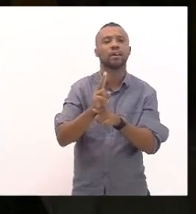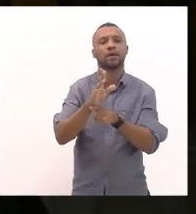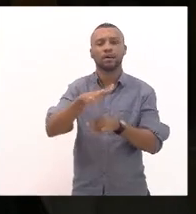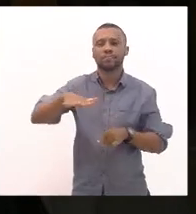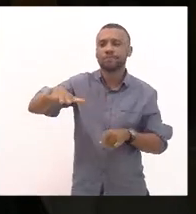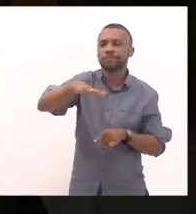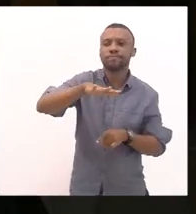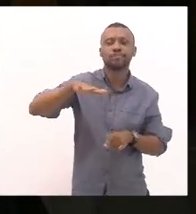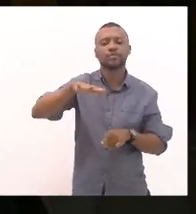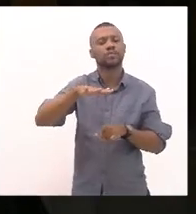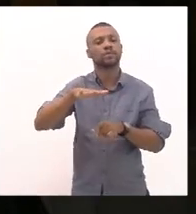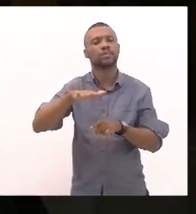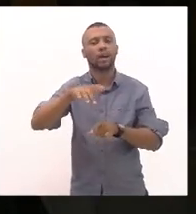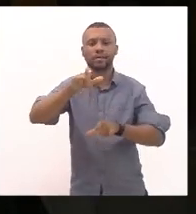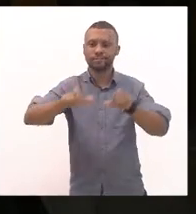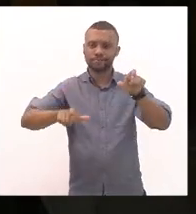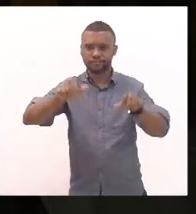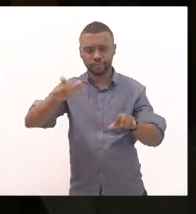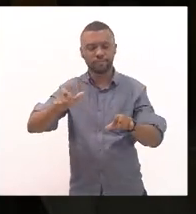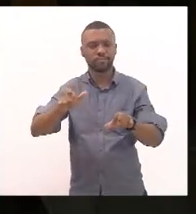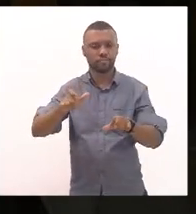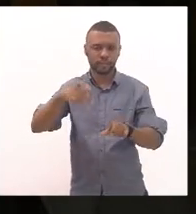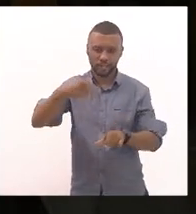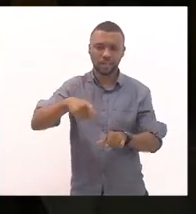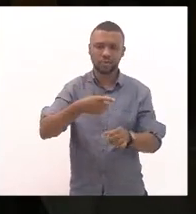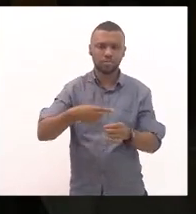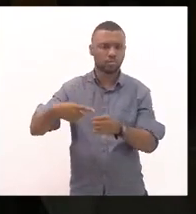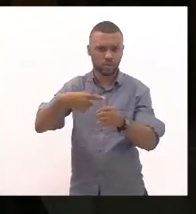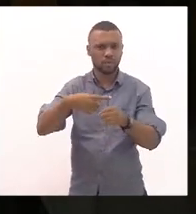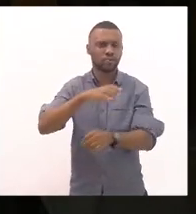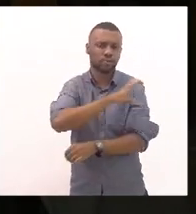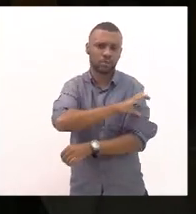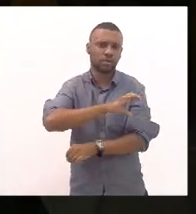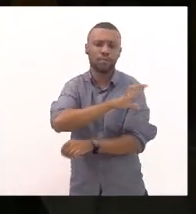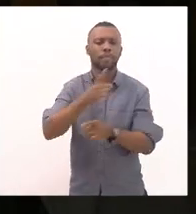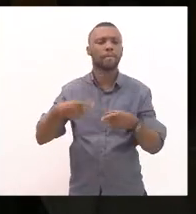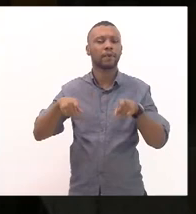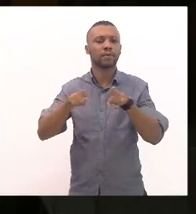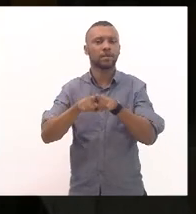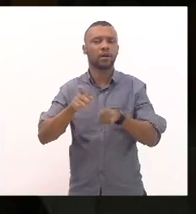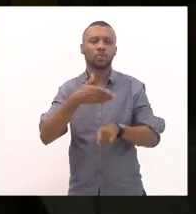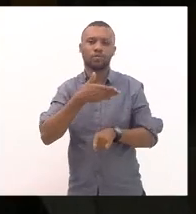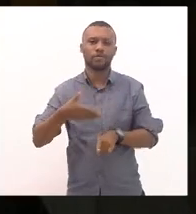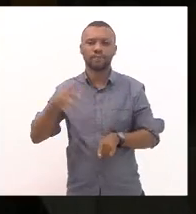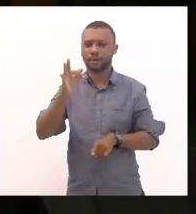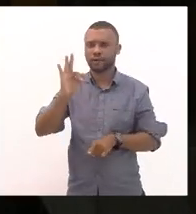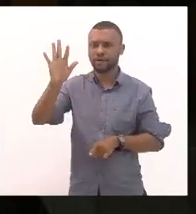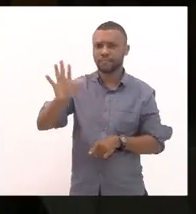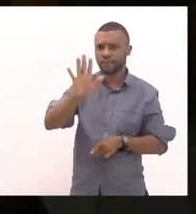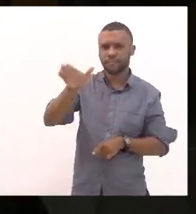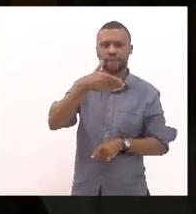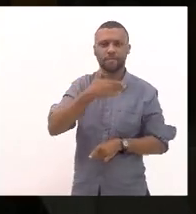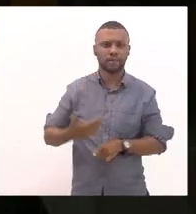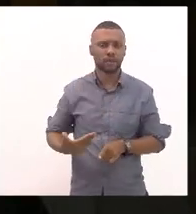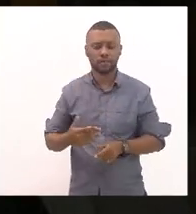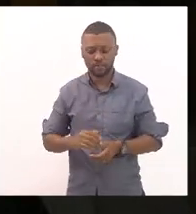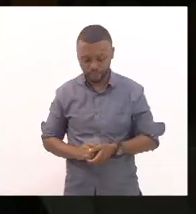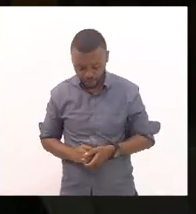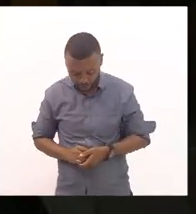os cidadãos cidadãos da nossa região e parceria com o governo federal